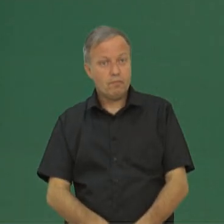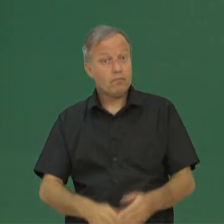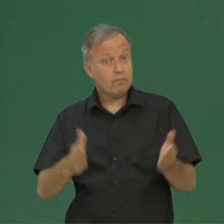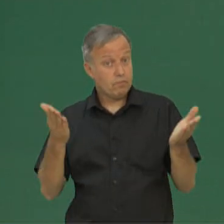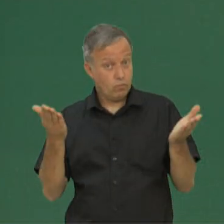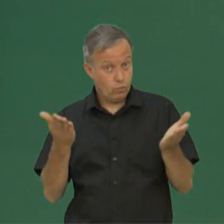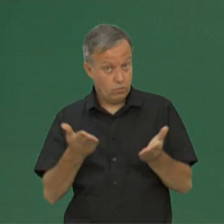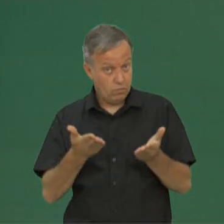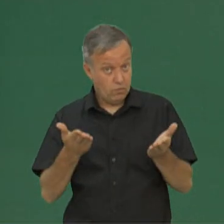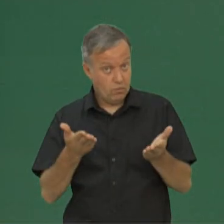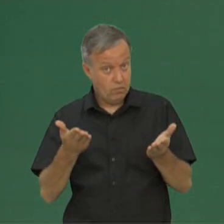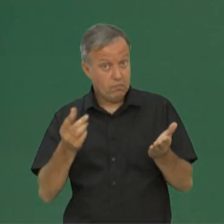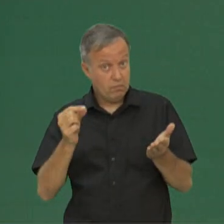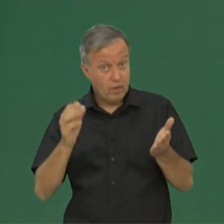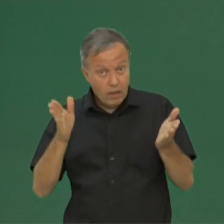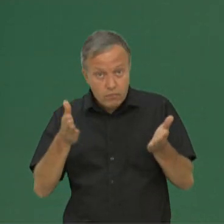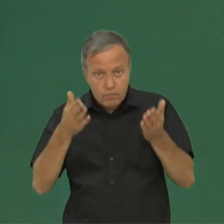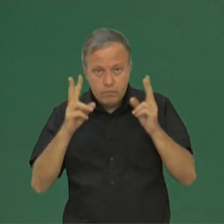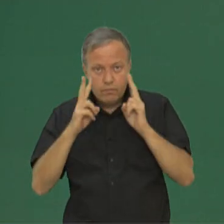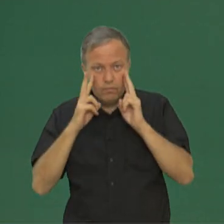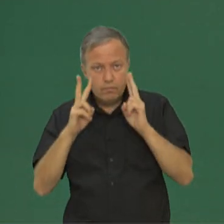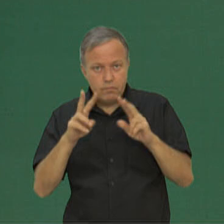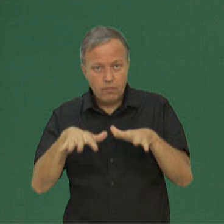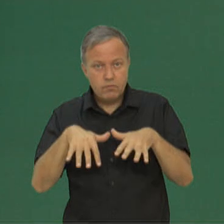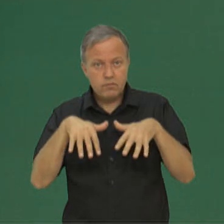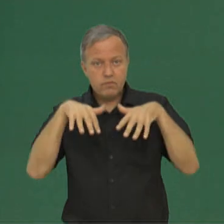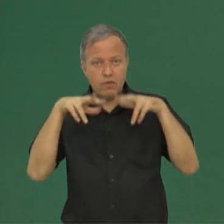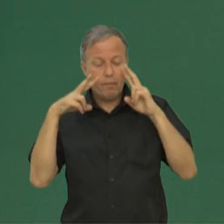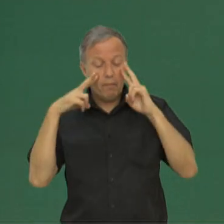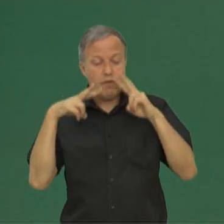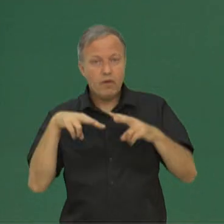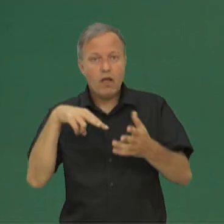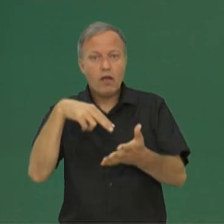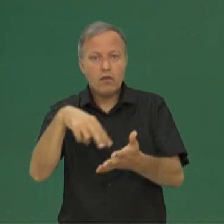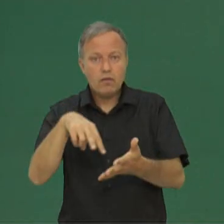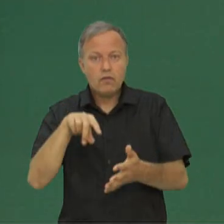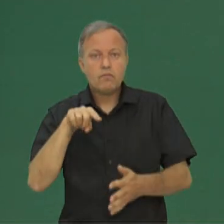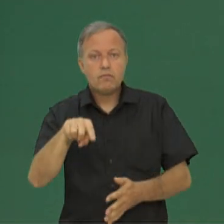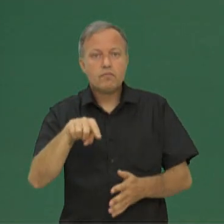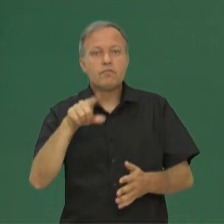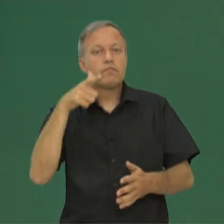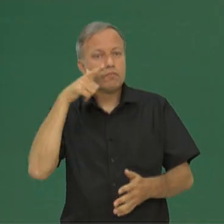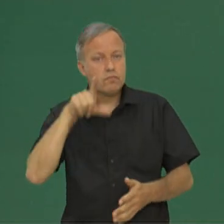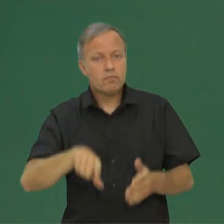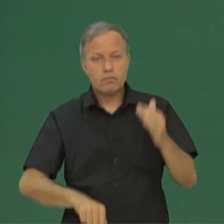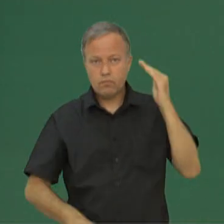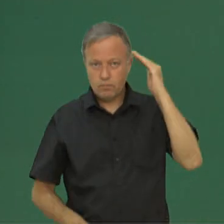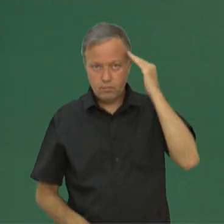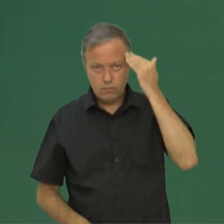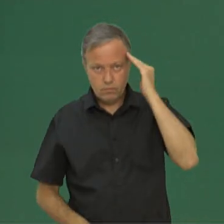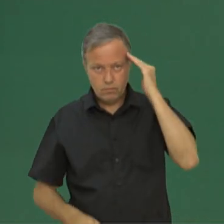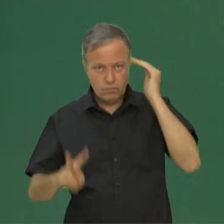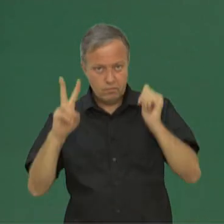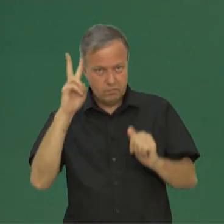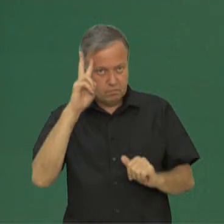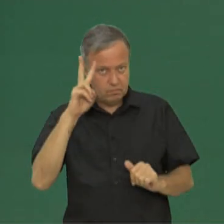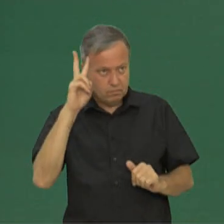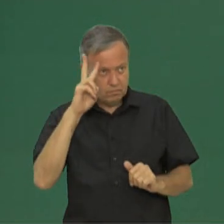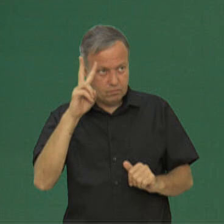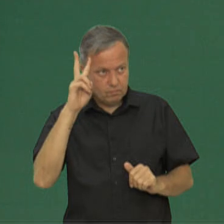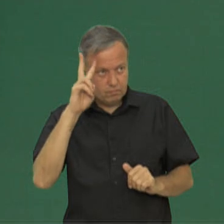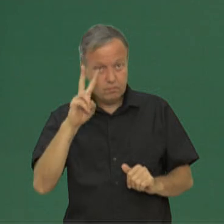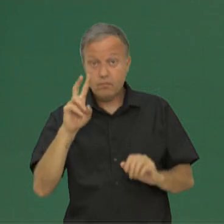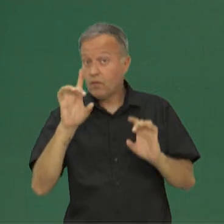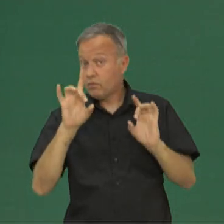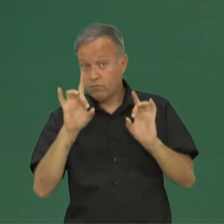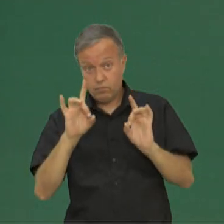vocês que quando a gente vai no espetáculo de dança, a gente consegue sim entender a história, mesmo que